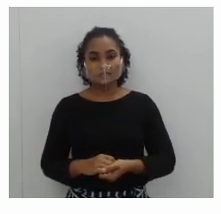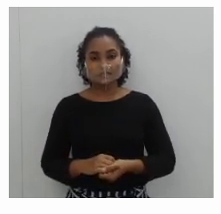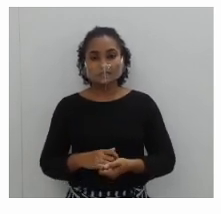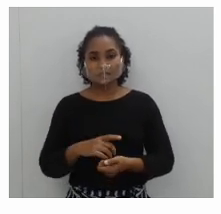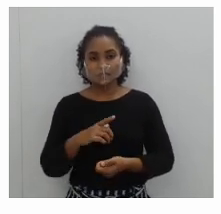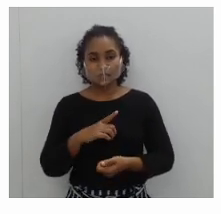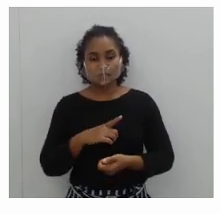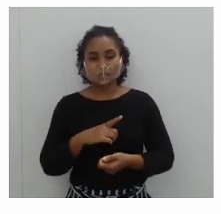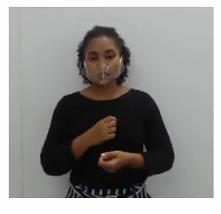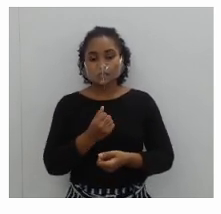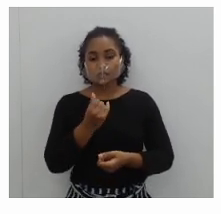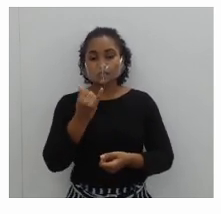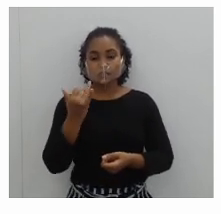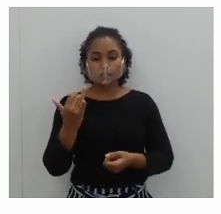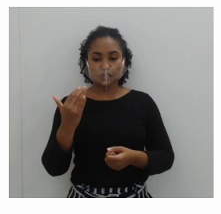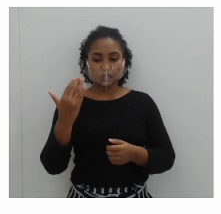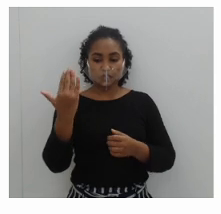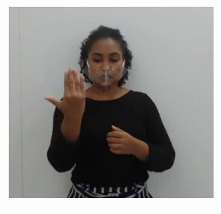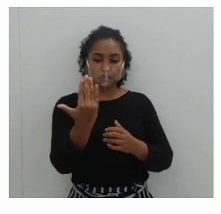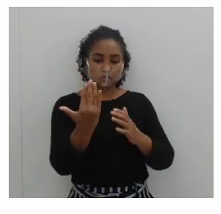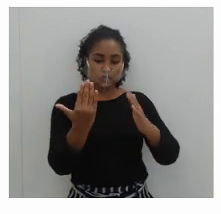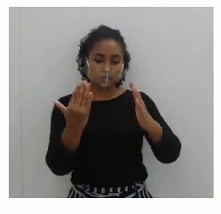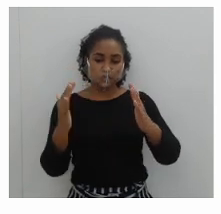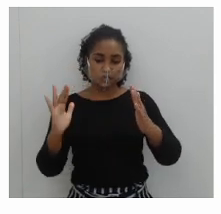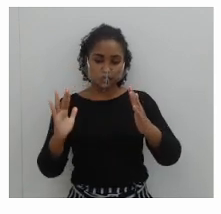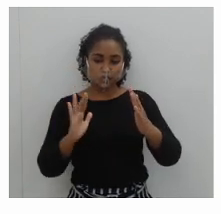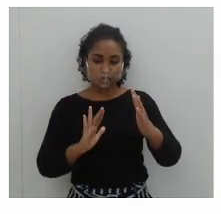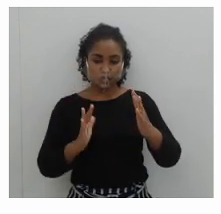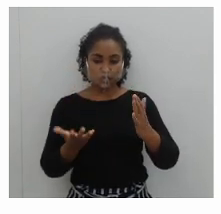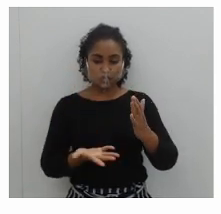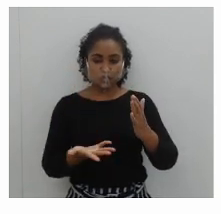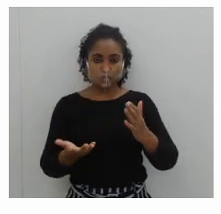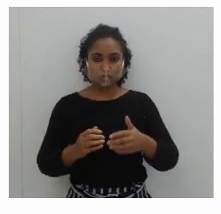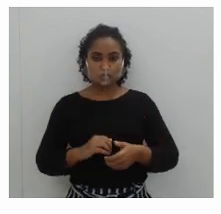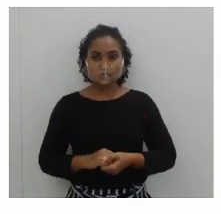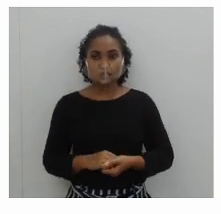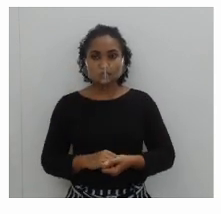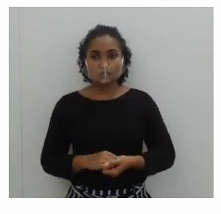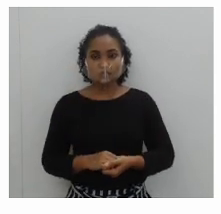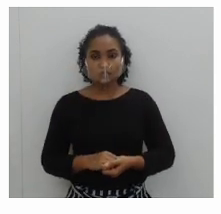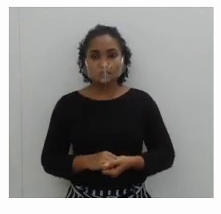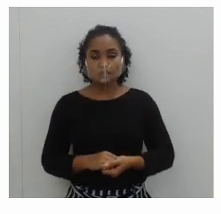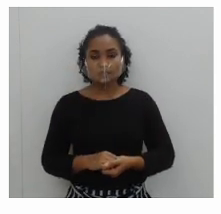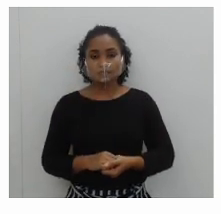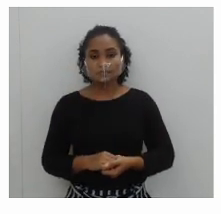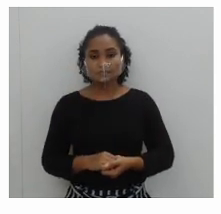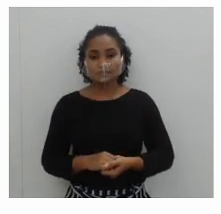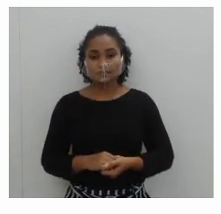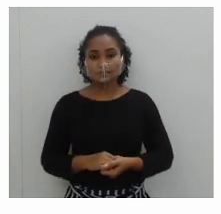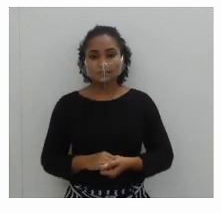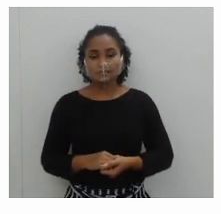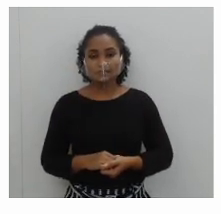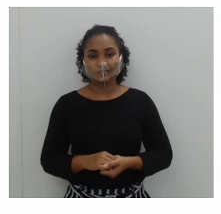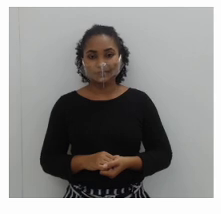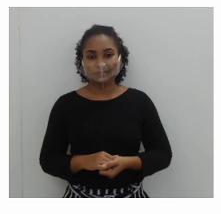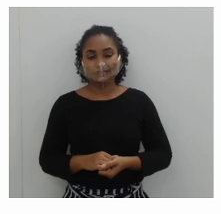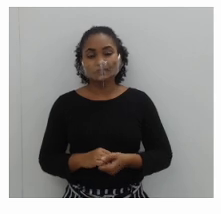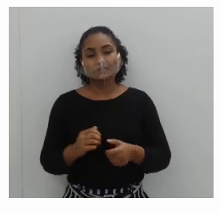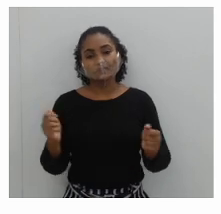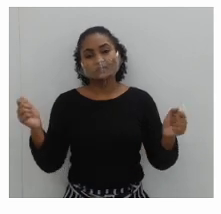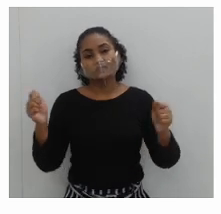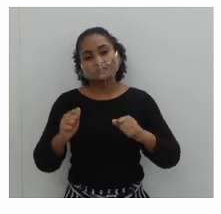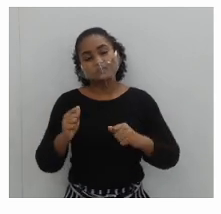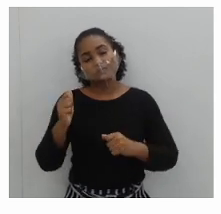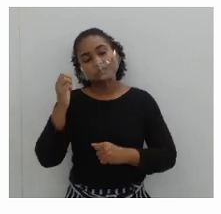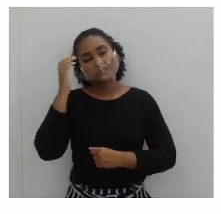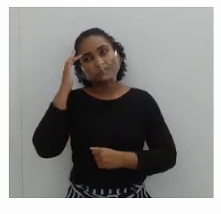quantas faces, arestas e vértices tem esse poliedro. Então a gente pode